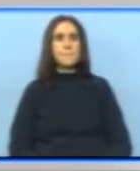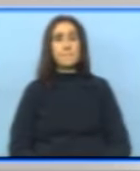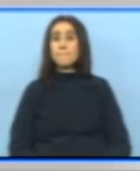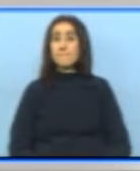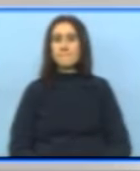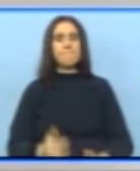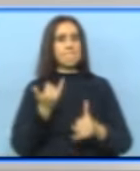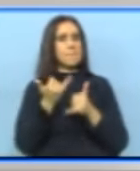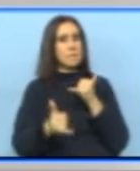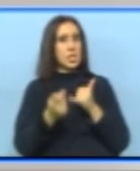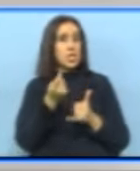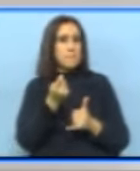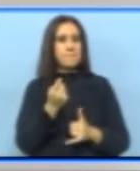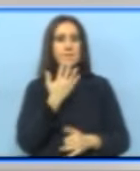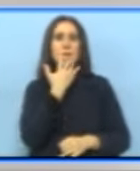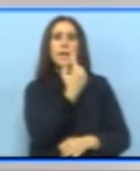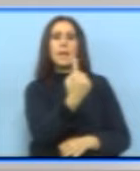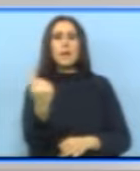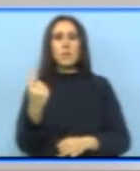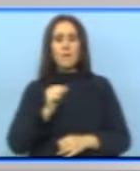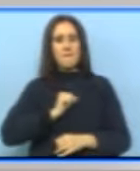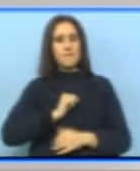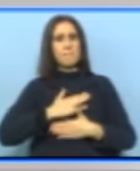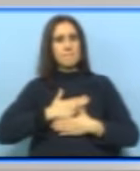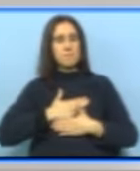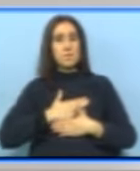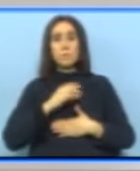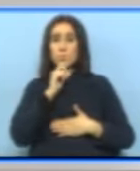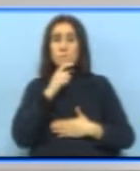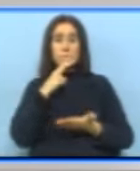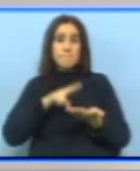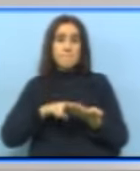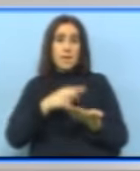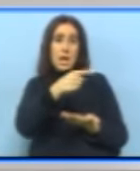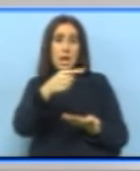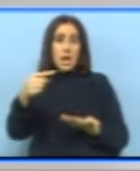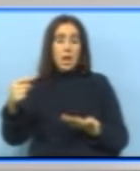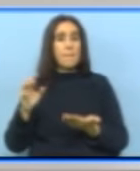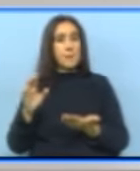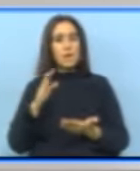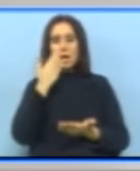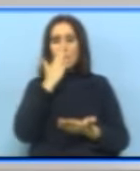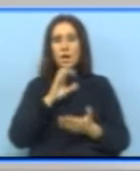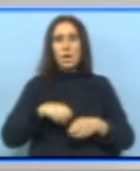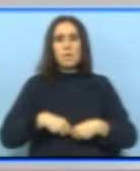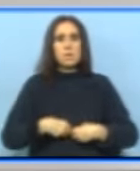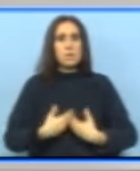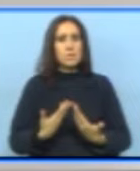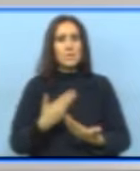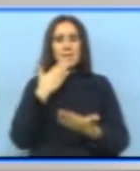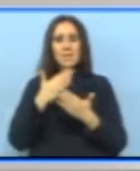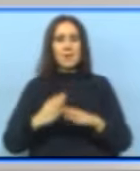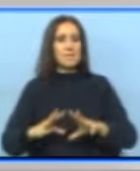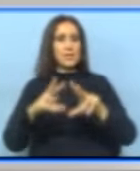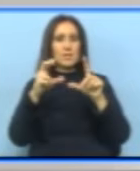perigo, é cada um ficar nas suas razões, que até podem ser válidas, mas as atitudes que se tomam não são aquelas que permitirão